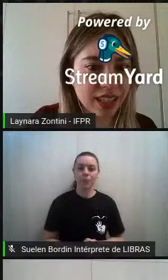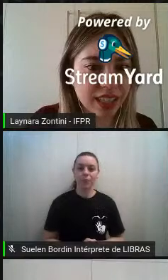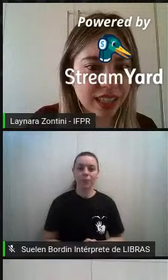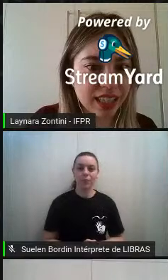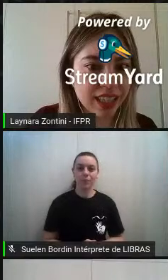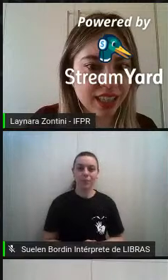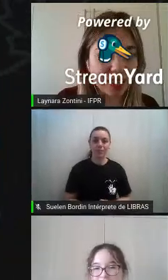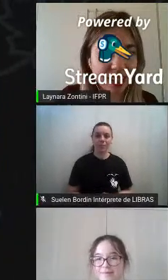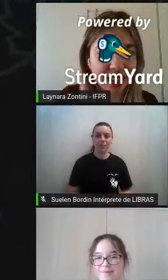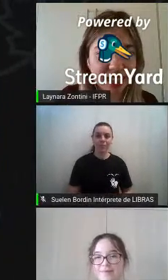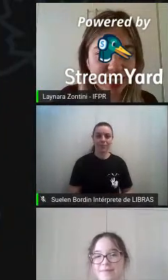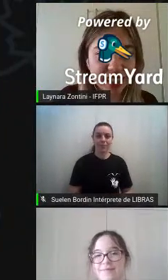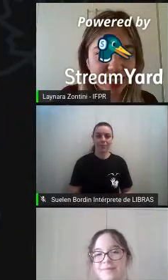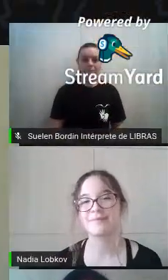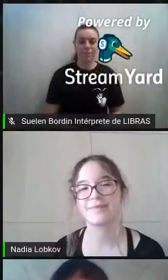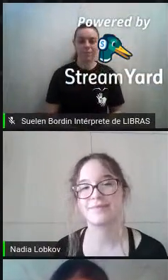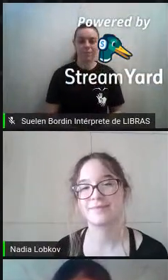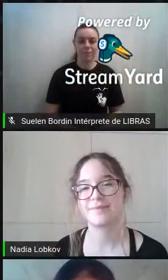colocar aqui.